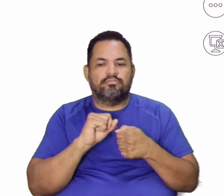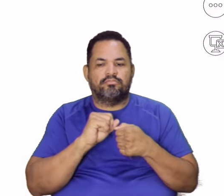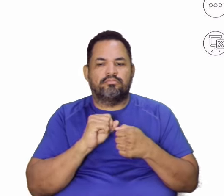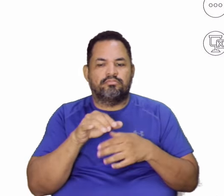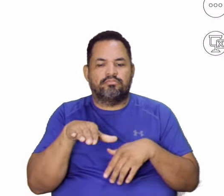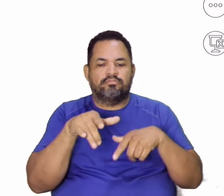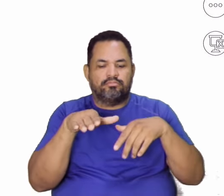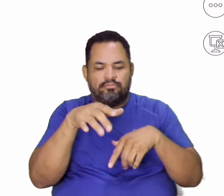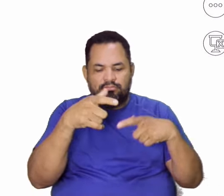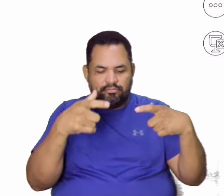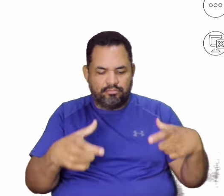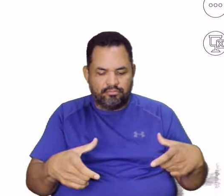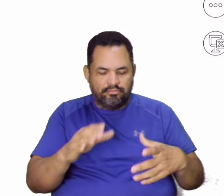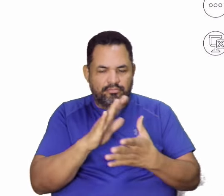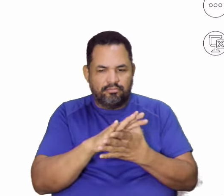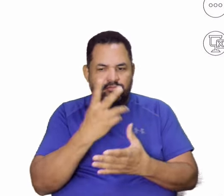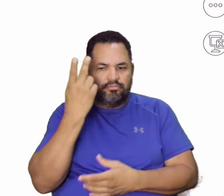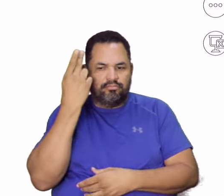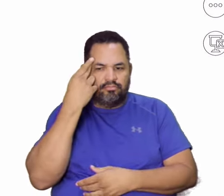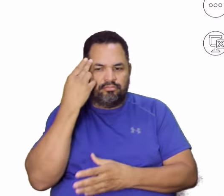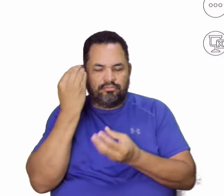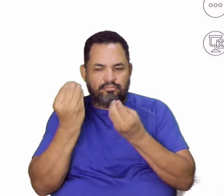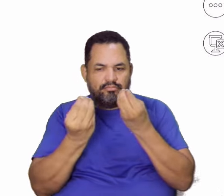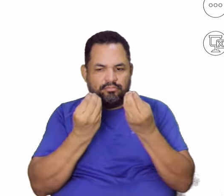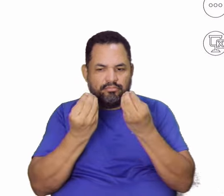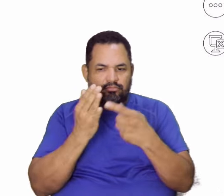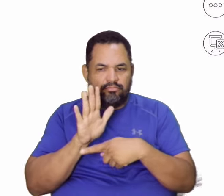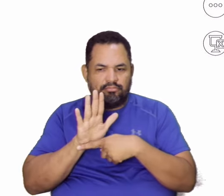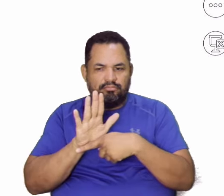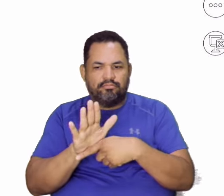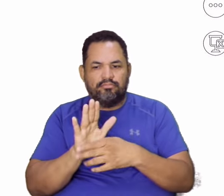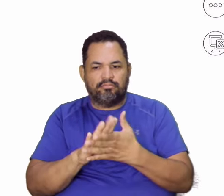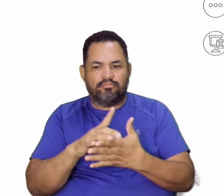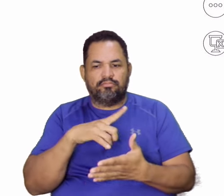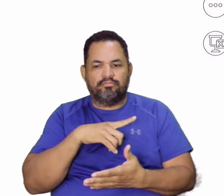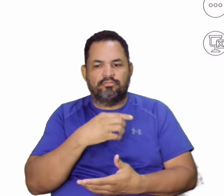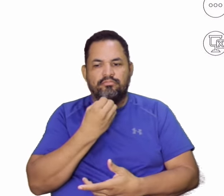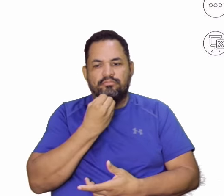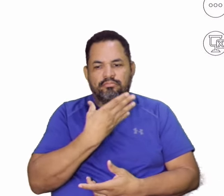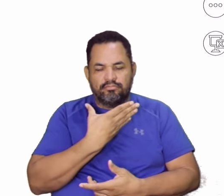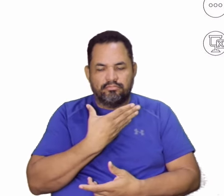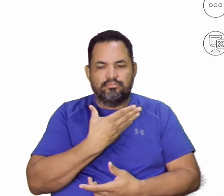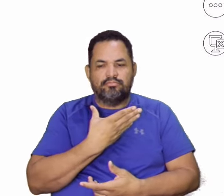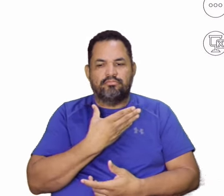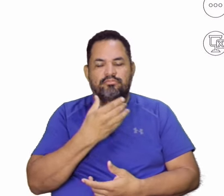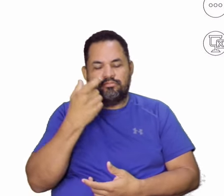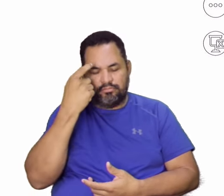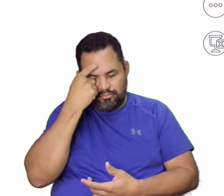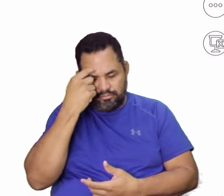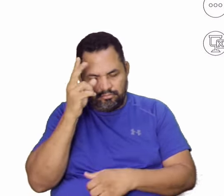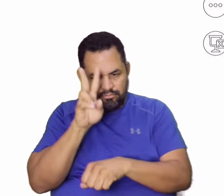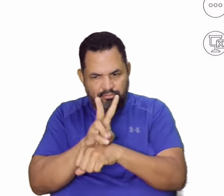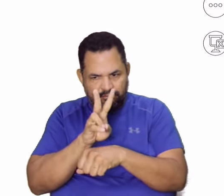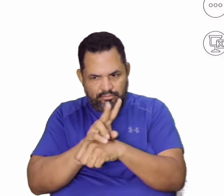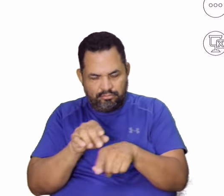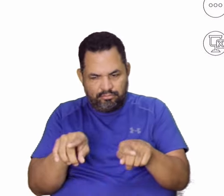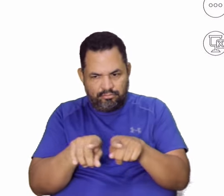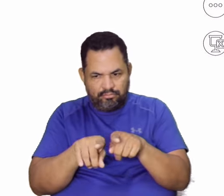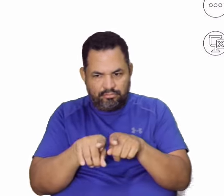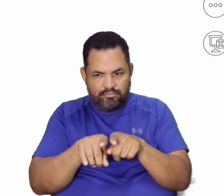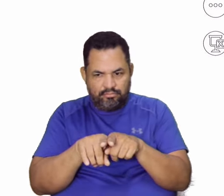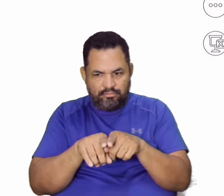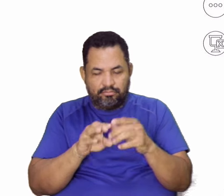ambientes naturais e como que ela pode contribuir para trazer mais conscientização e preservação